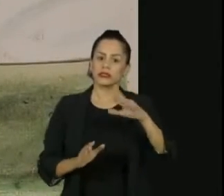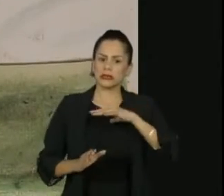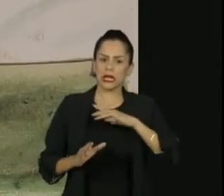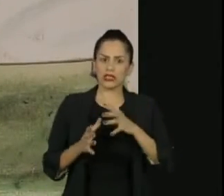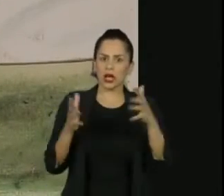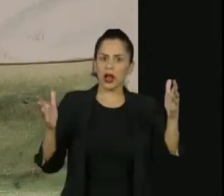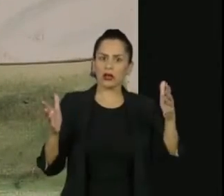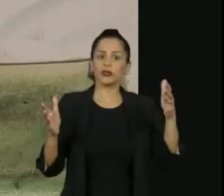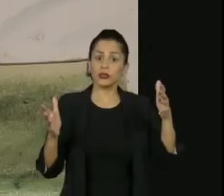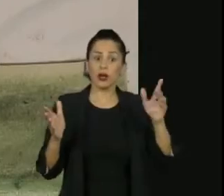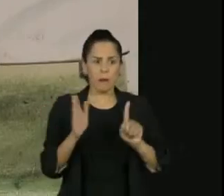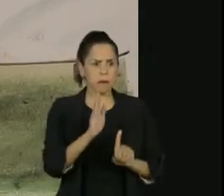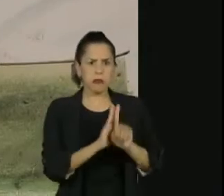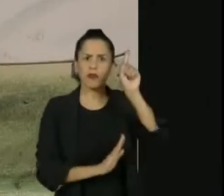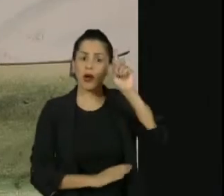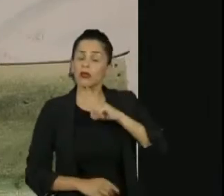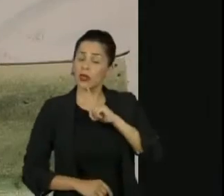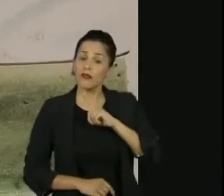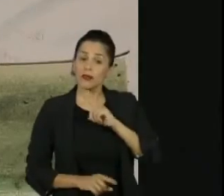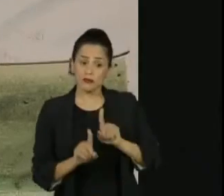partido. Quer dizer,